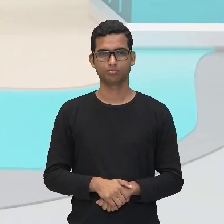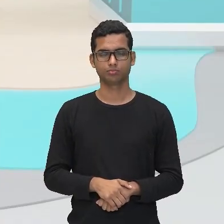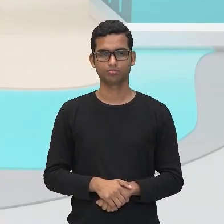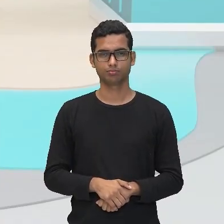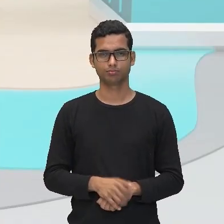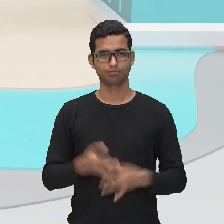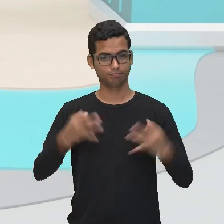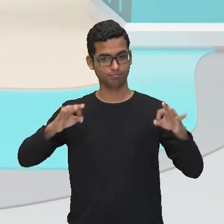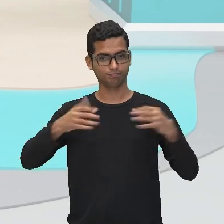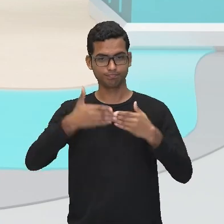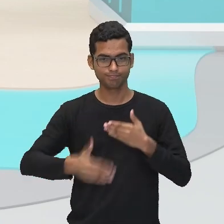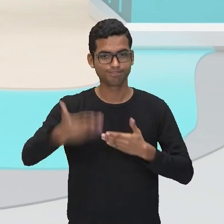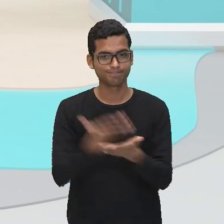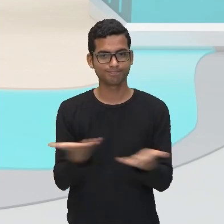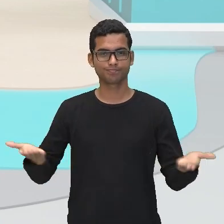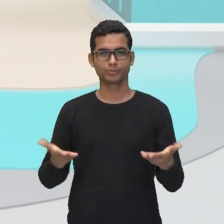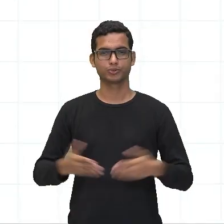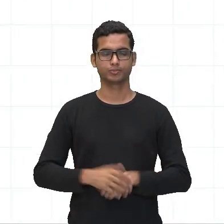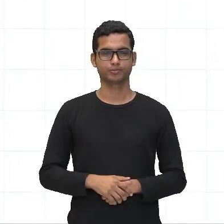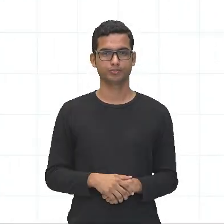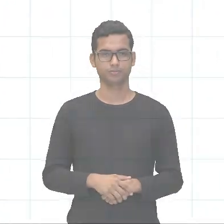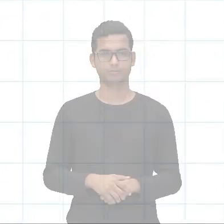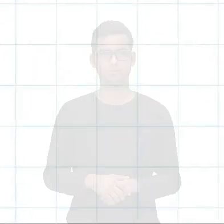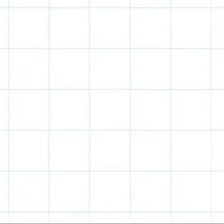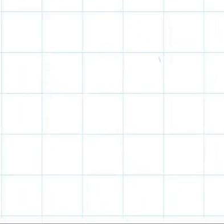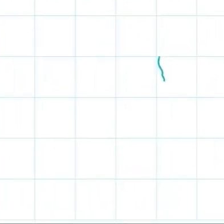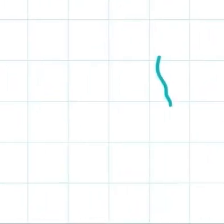Então, agora vamos para a nossa aula.